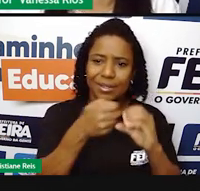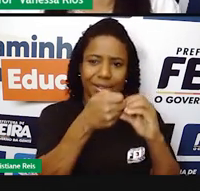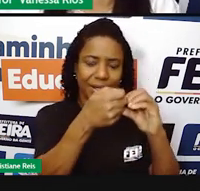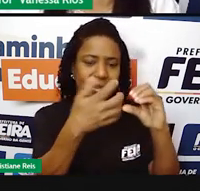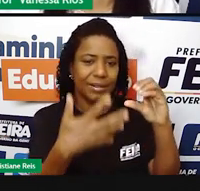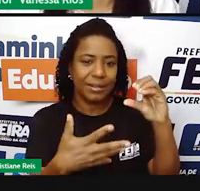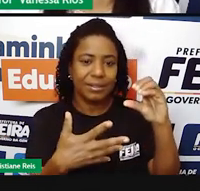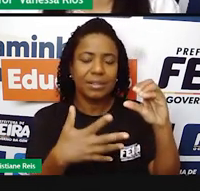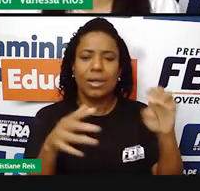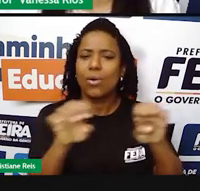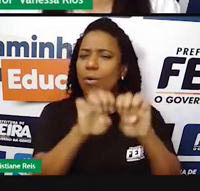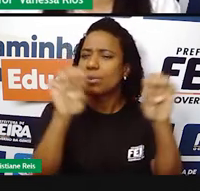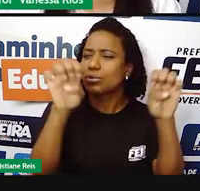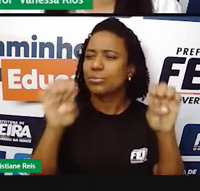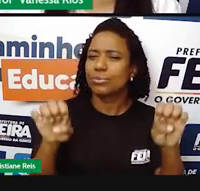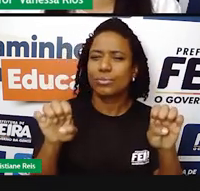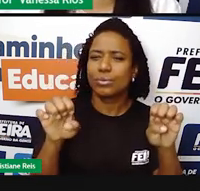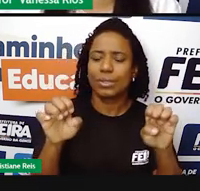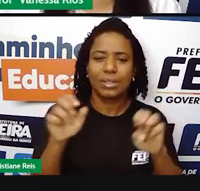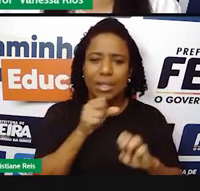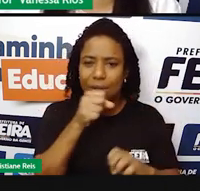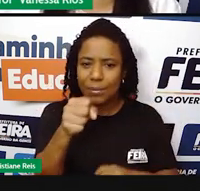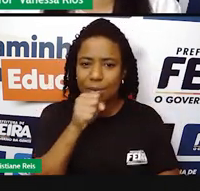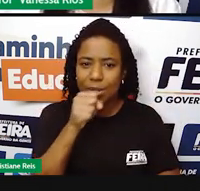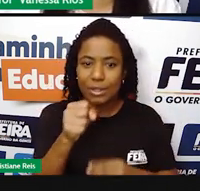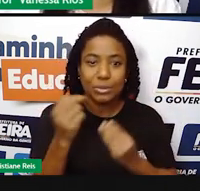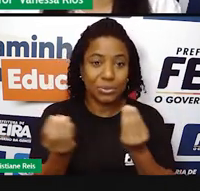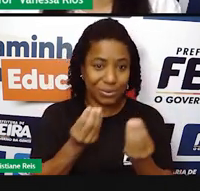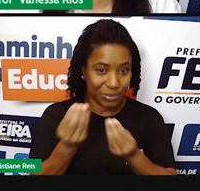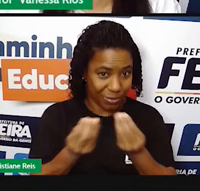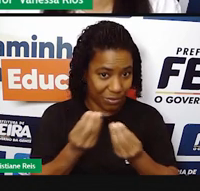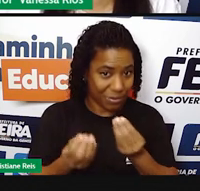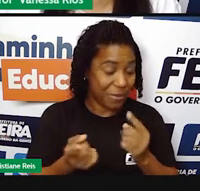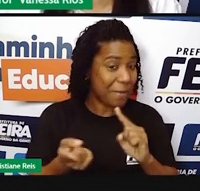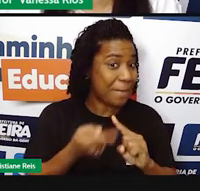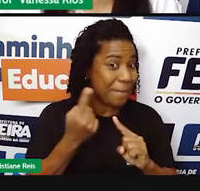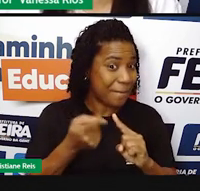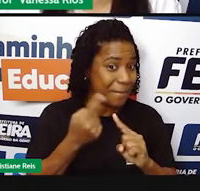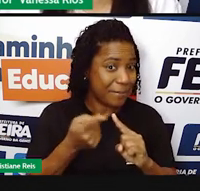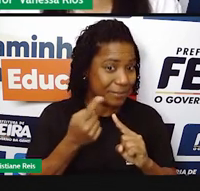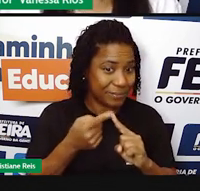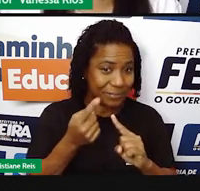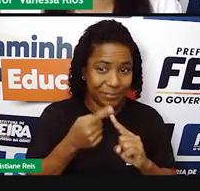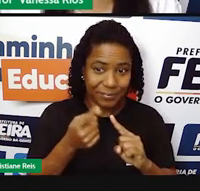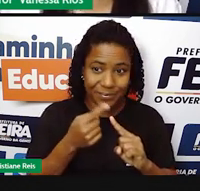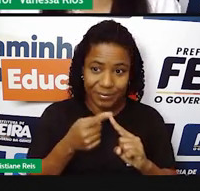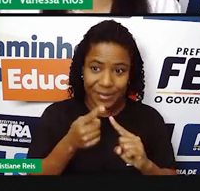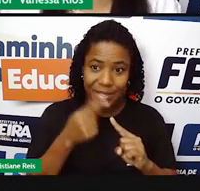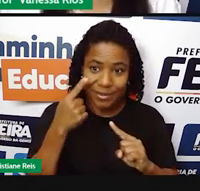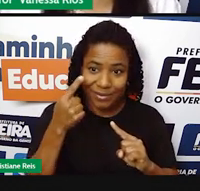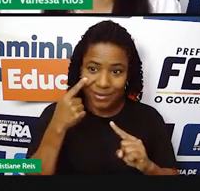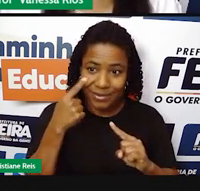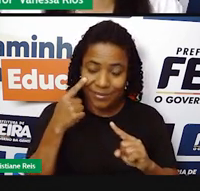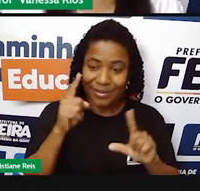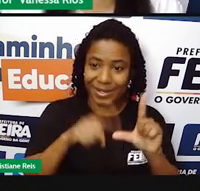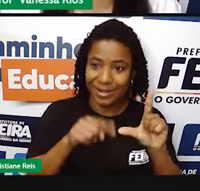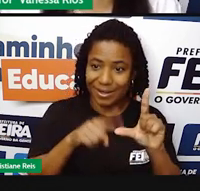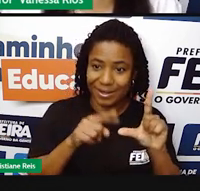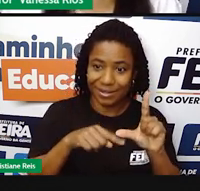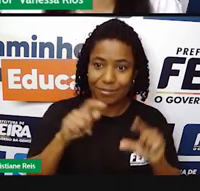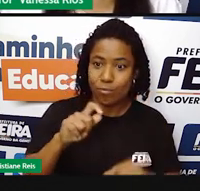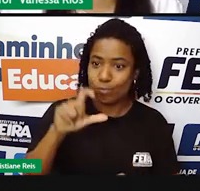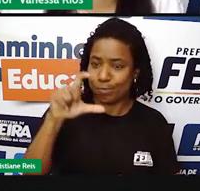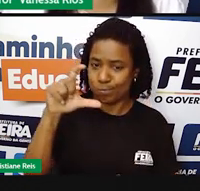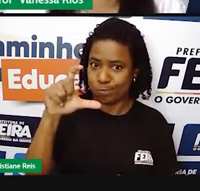da estrutura da reportagem. A primeira coisa que aparece aqui, ó, escrito com uma letra maior, né, mais escura, que a